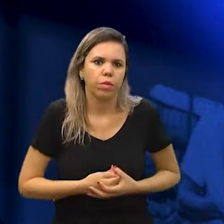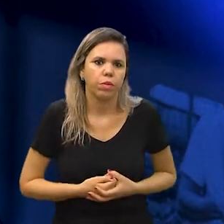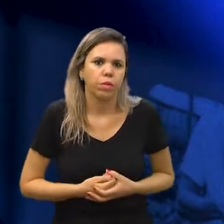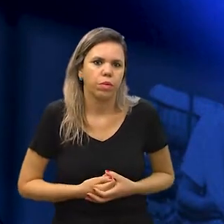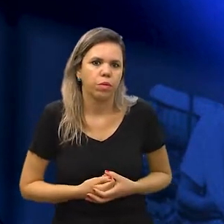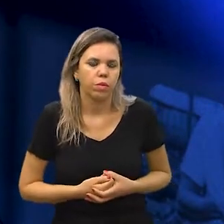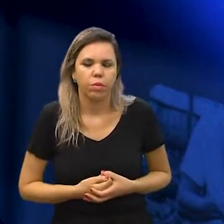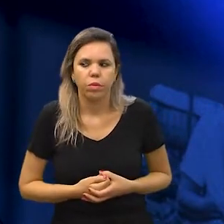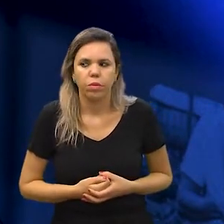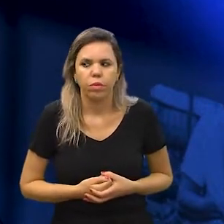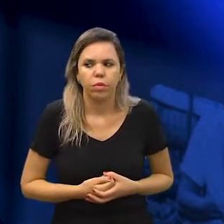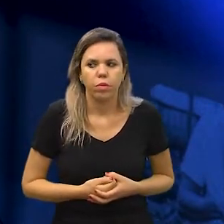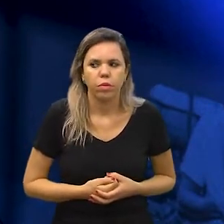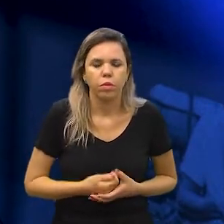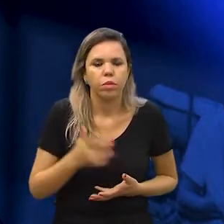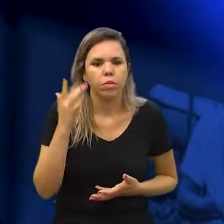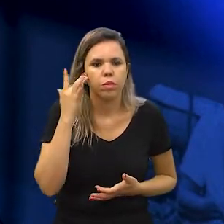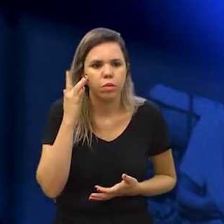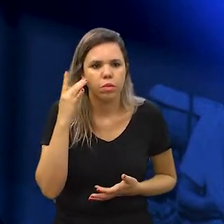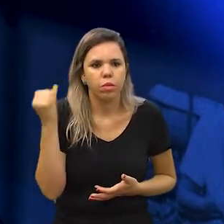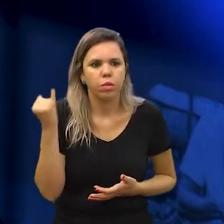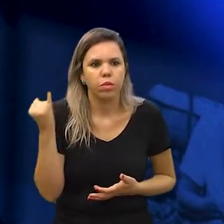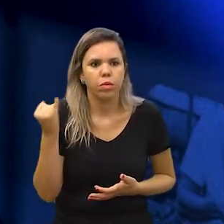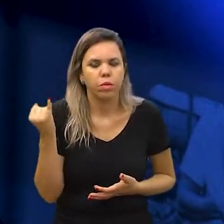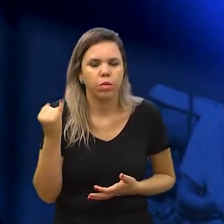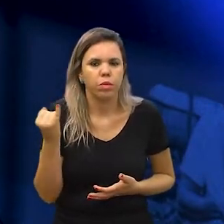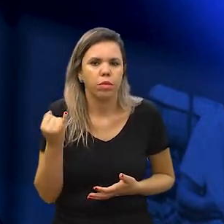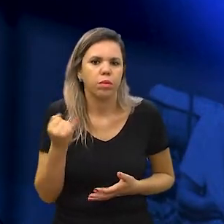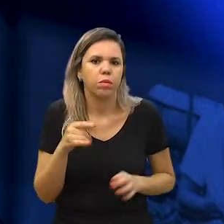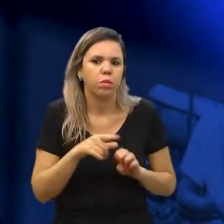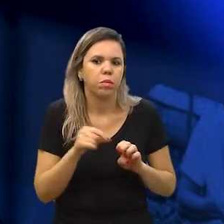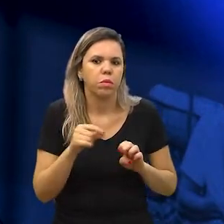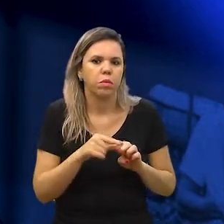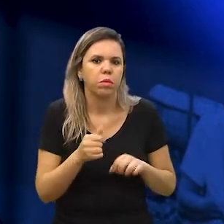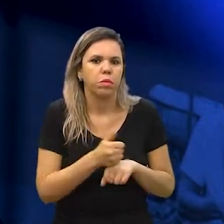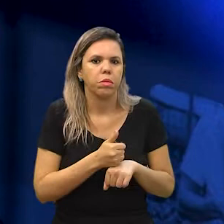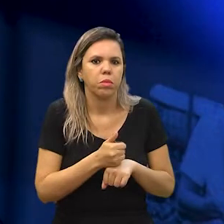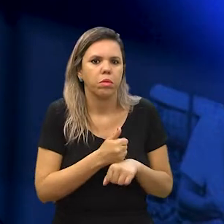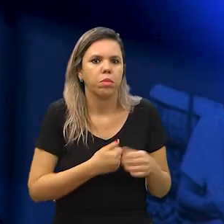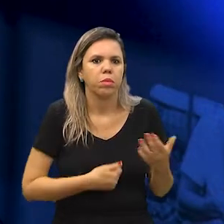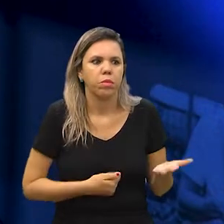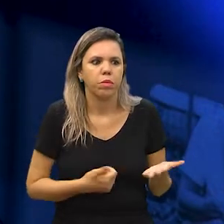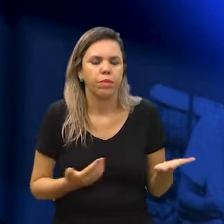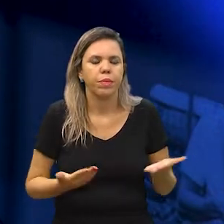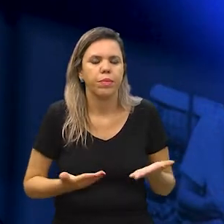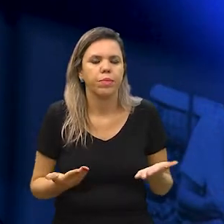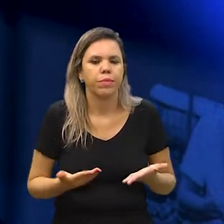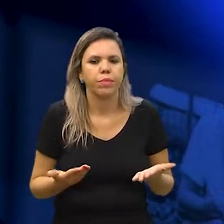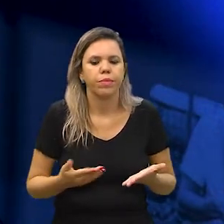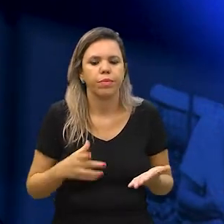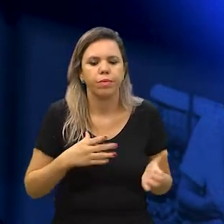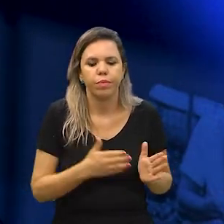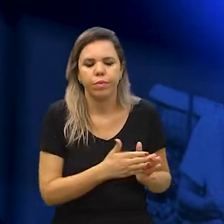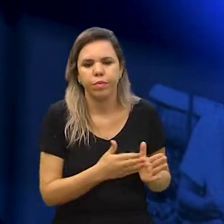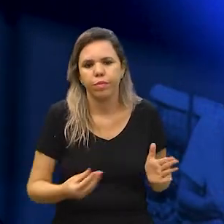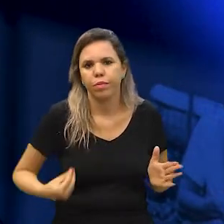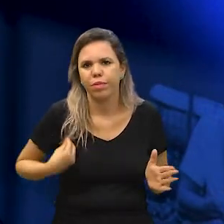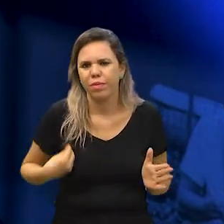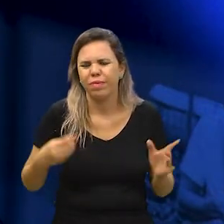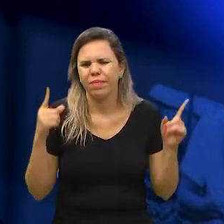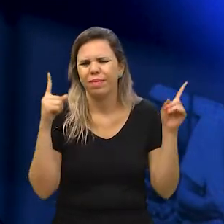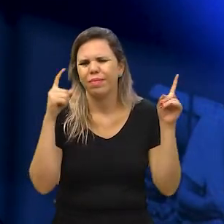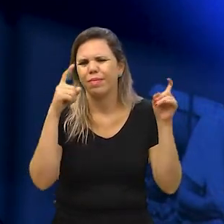Marketplace? Eu acho que o mais importante, assim, porque empreendedor, né? Eu acho que hoje em dia, no cenário que a gente vive, está tudo